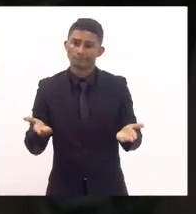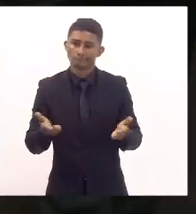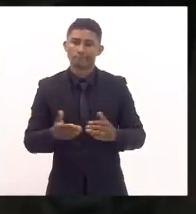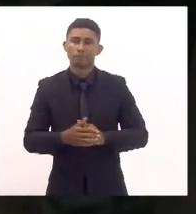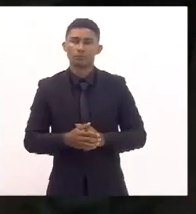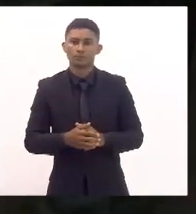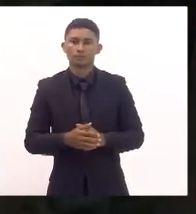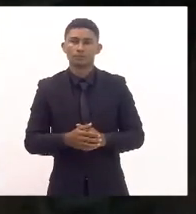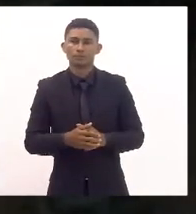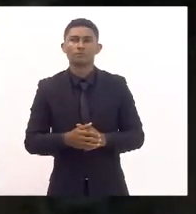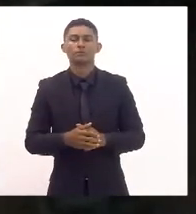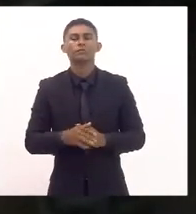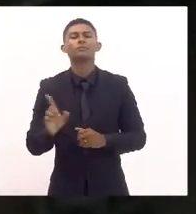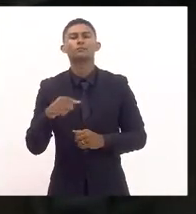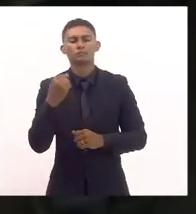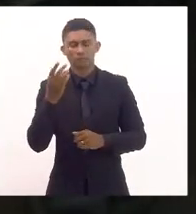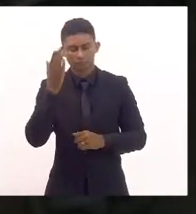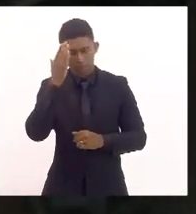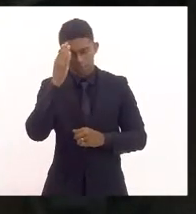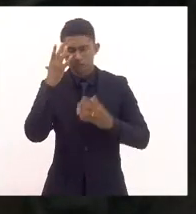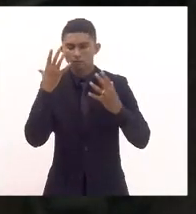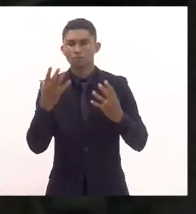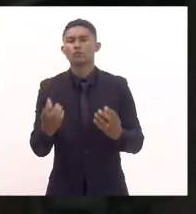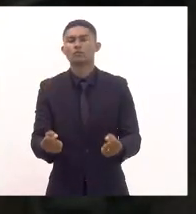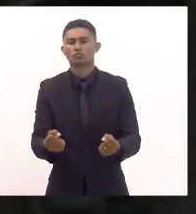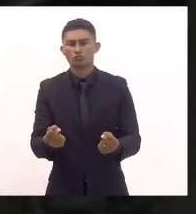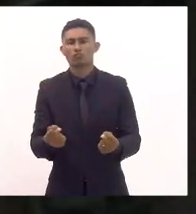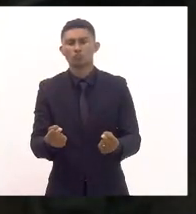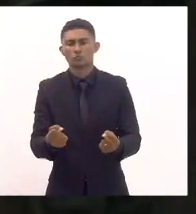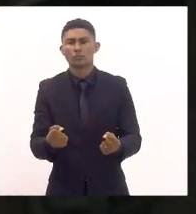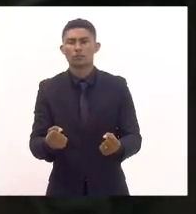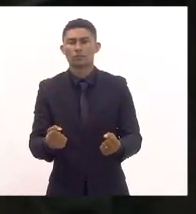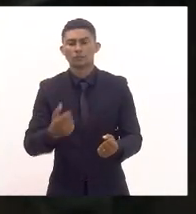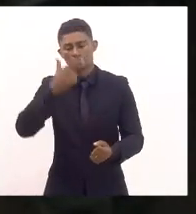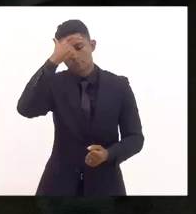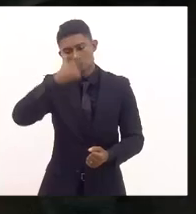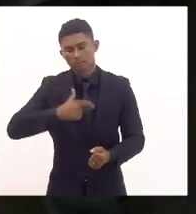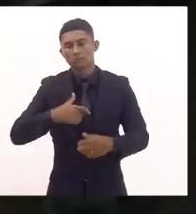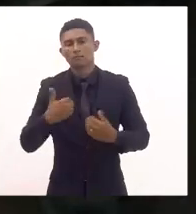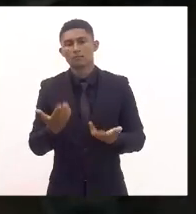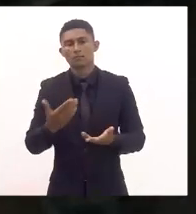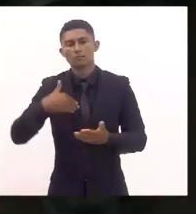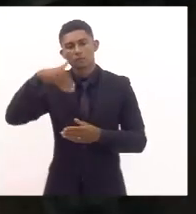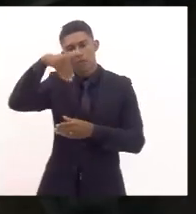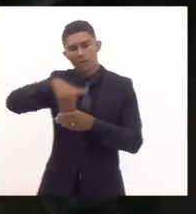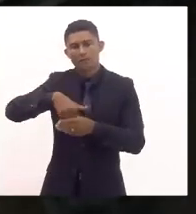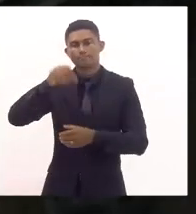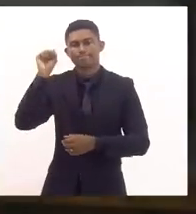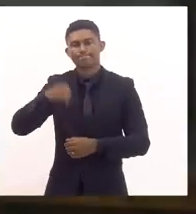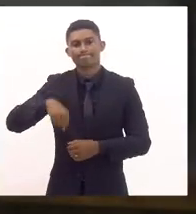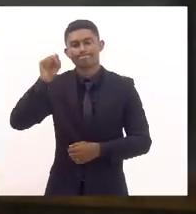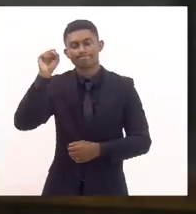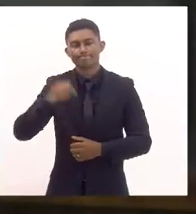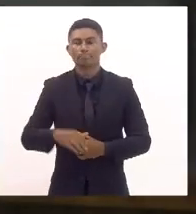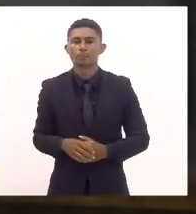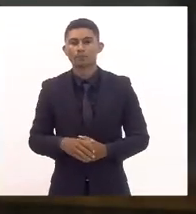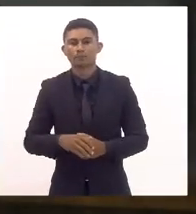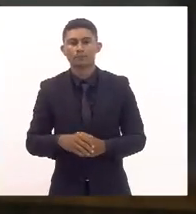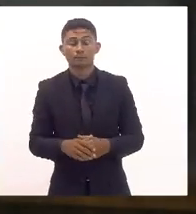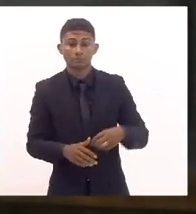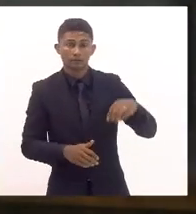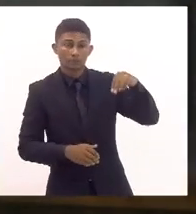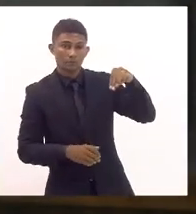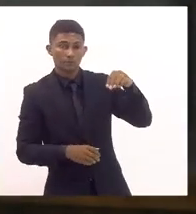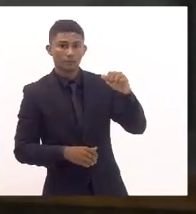o nosso reconhecimento e o meu de modo muito especial portanto meu voto É sim o deputado